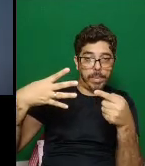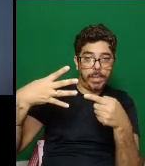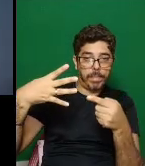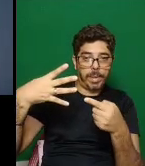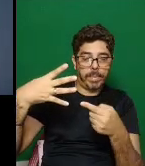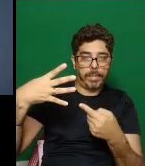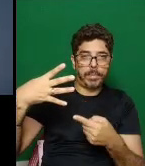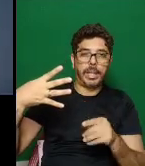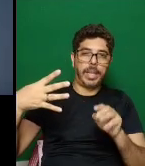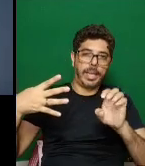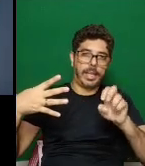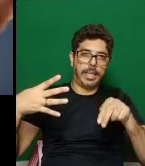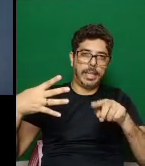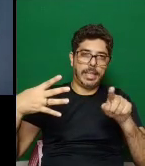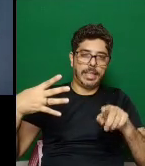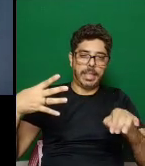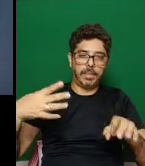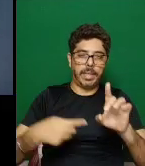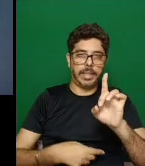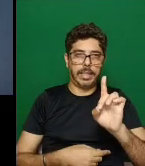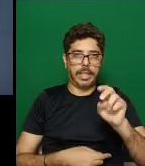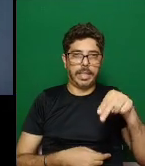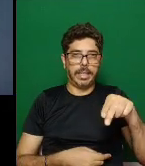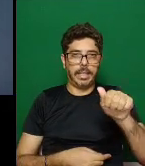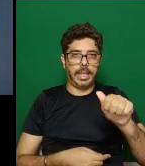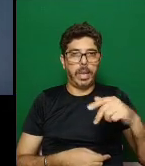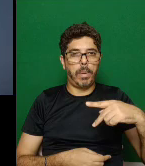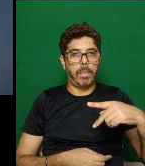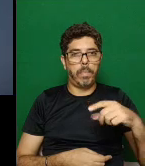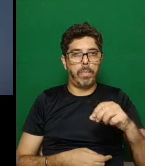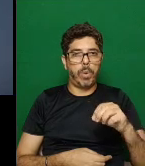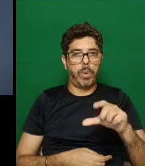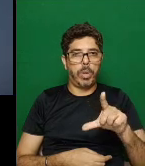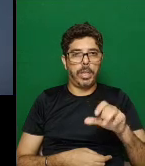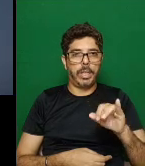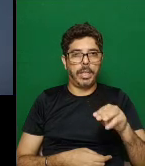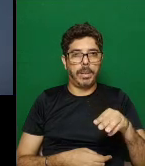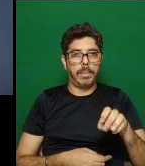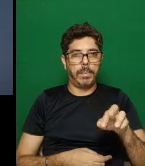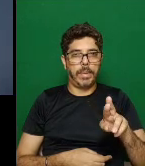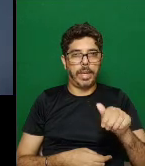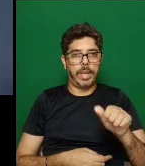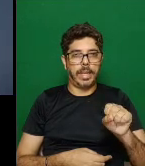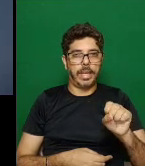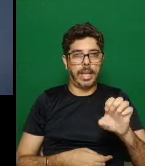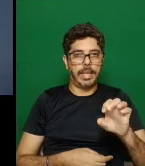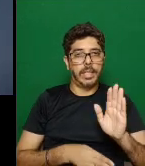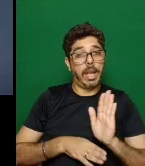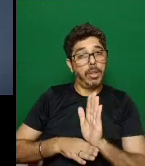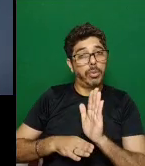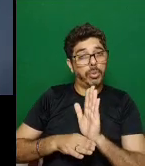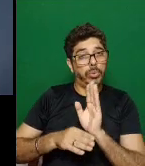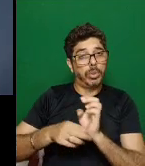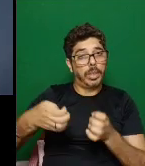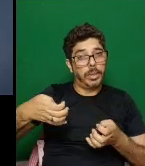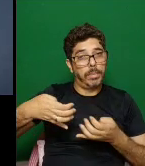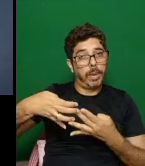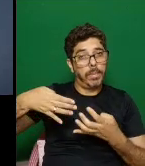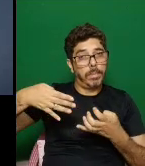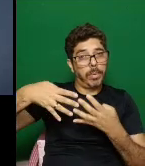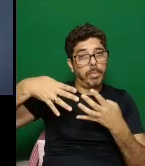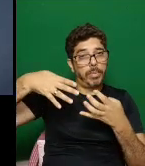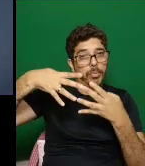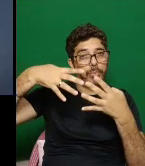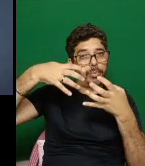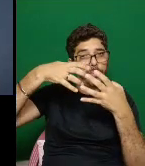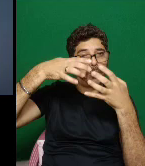outra enzima, a DNA polimerase, adiciona novas bases à fita crescente de DNA, uma por uma.